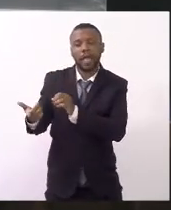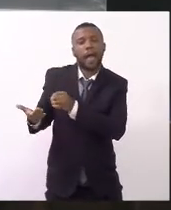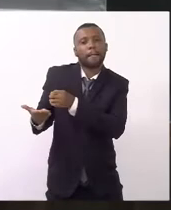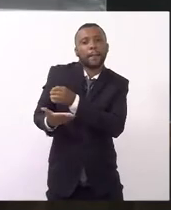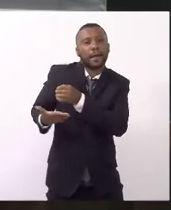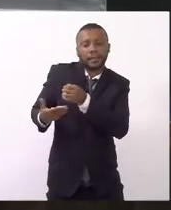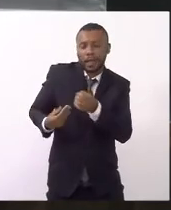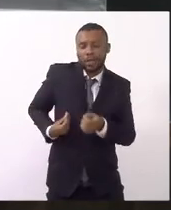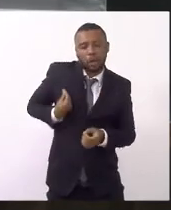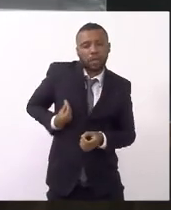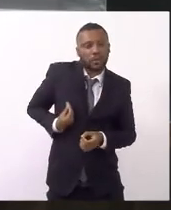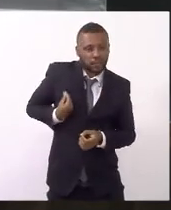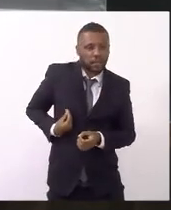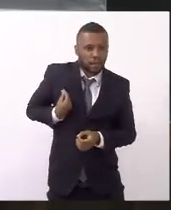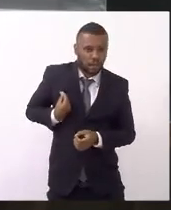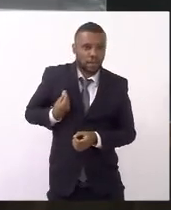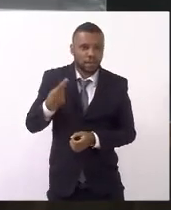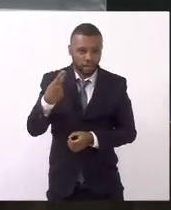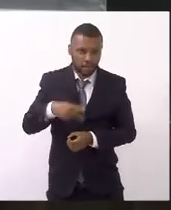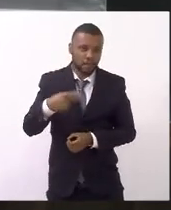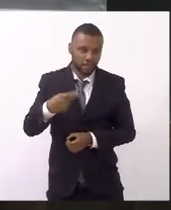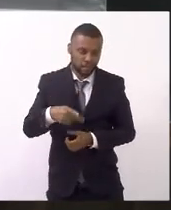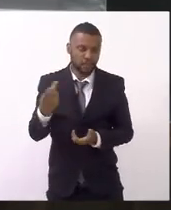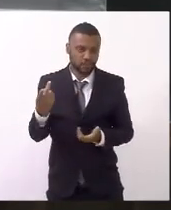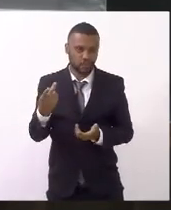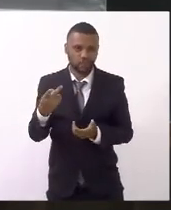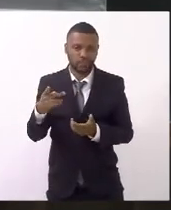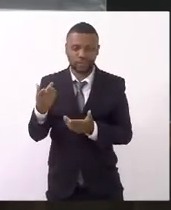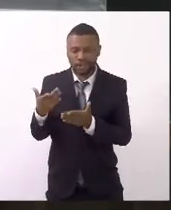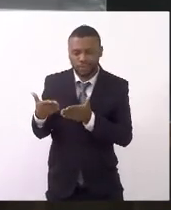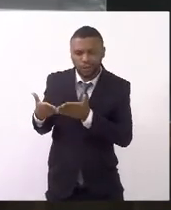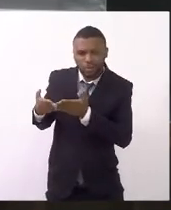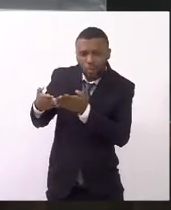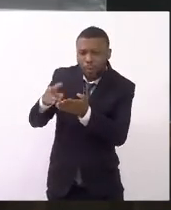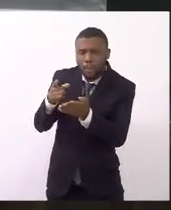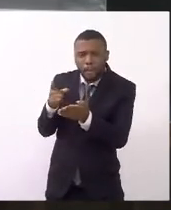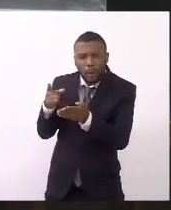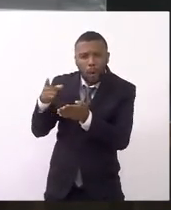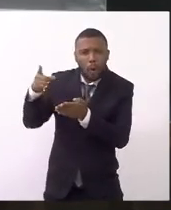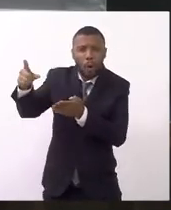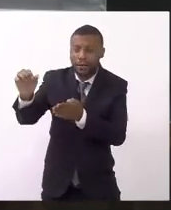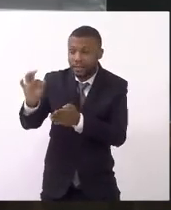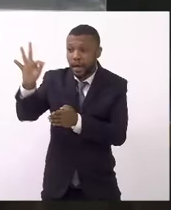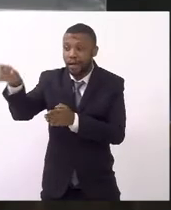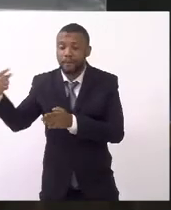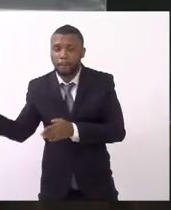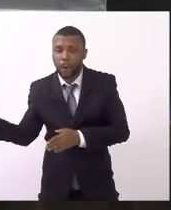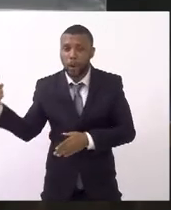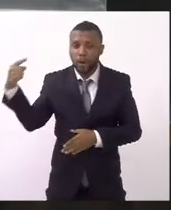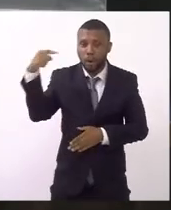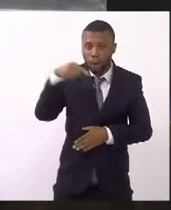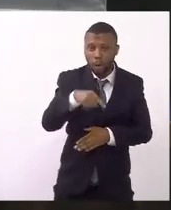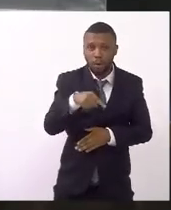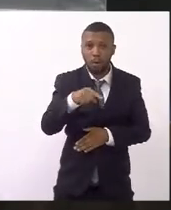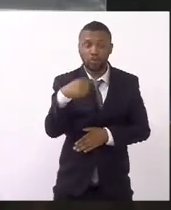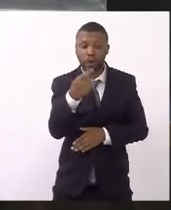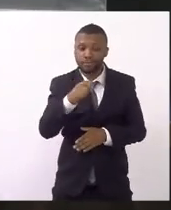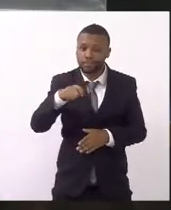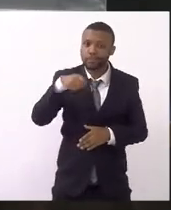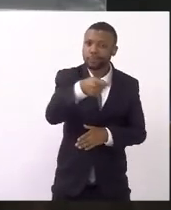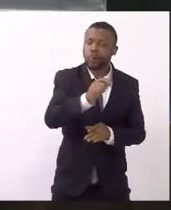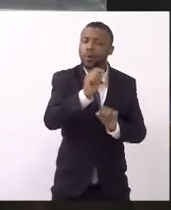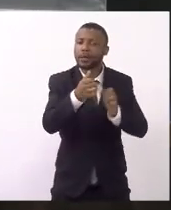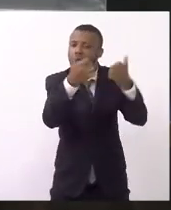nessa terra do outro lado do Atlântico nesse sentido muito importante para a gente nomear o que acontece com os